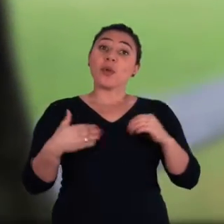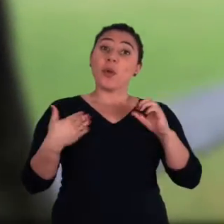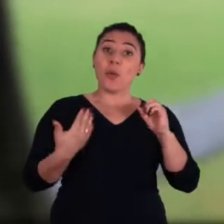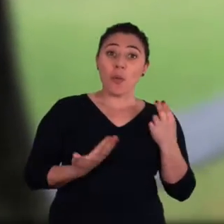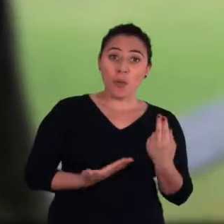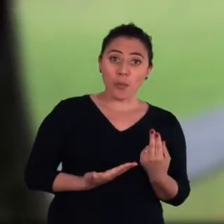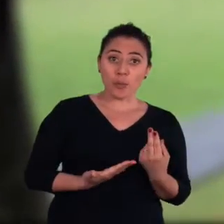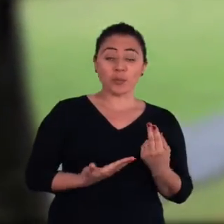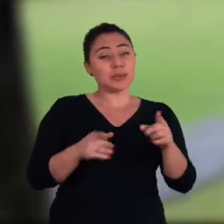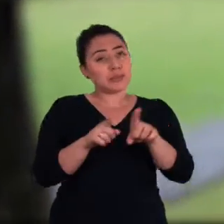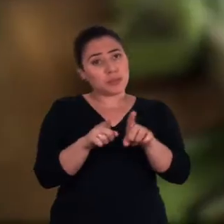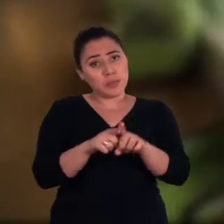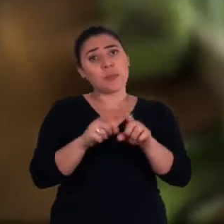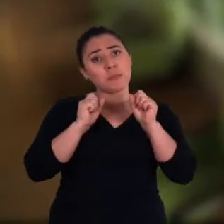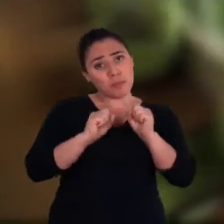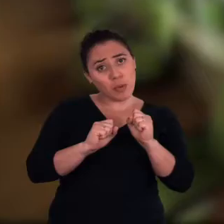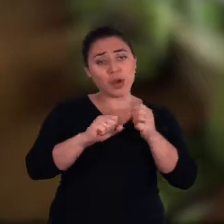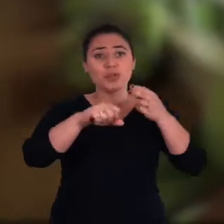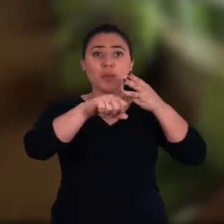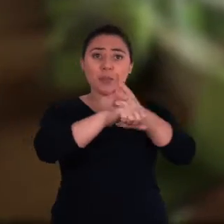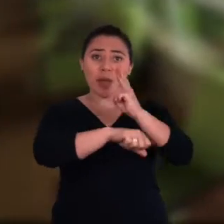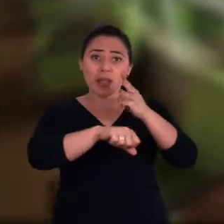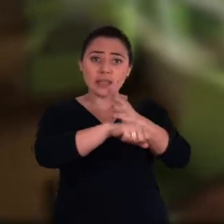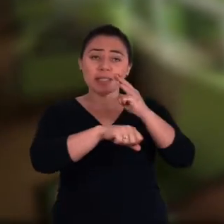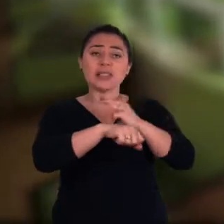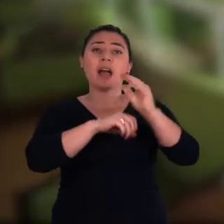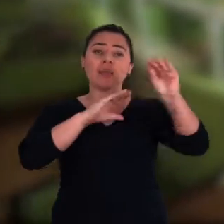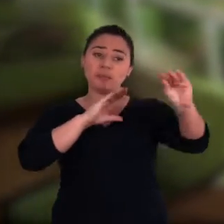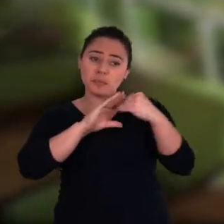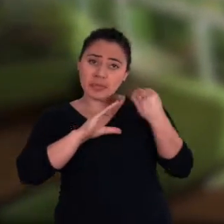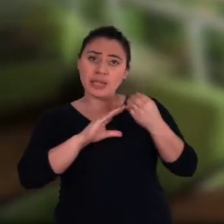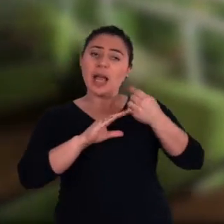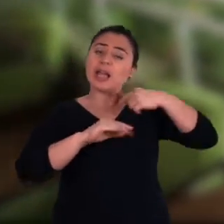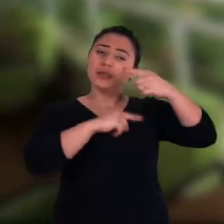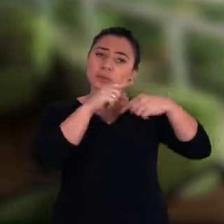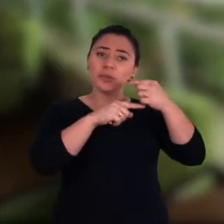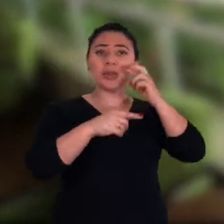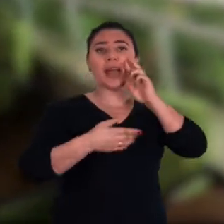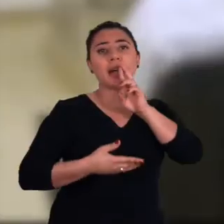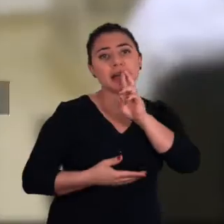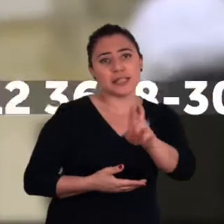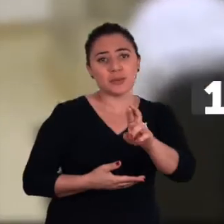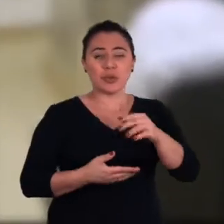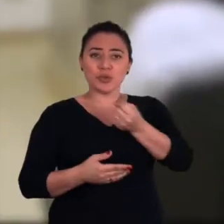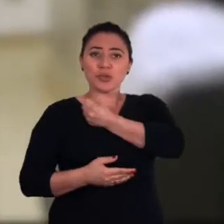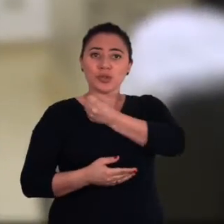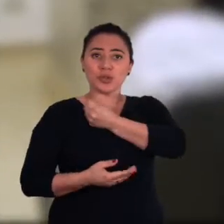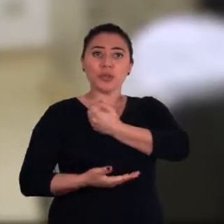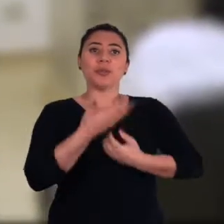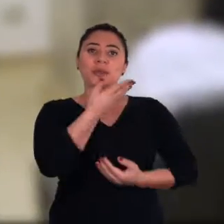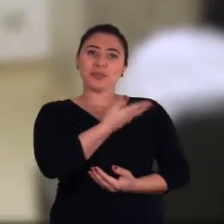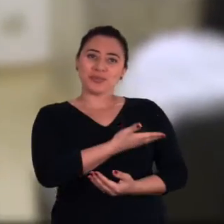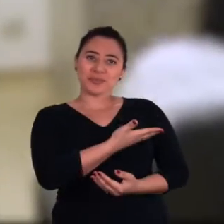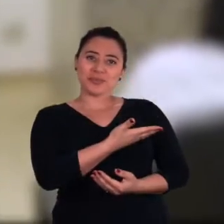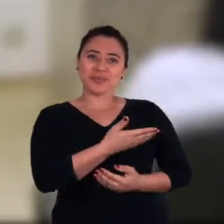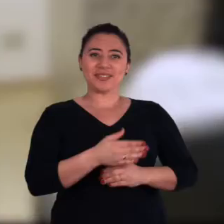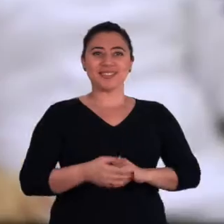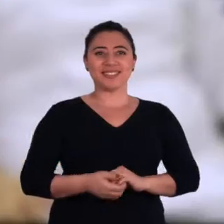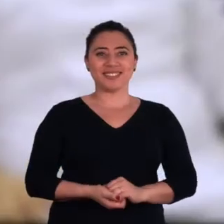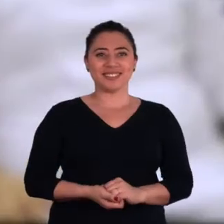.br E se achar mais prático, pode mandar um WhatsApp também, que a gente responde, é o 12-3668